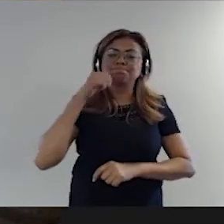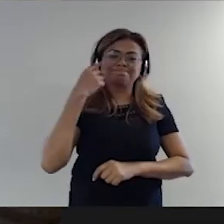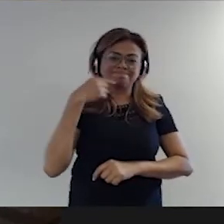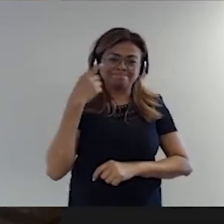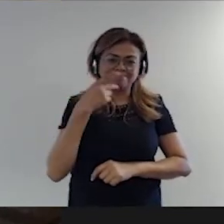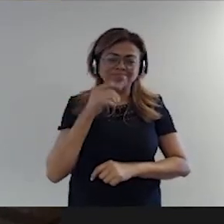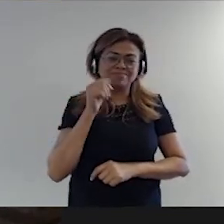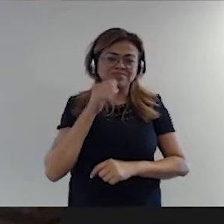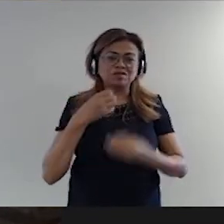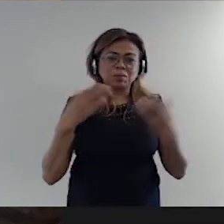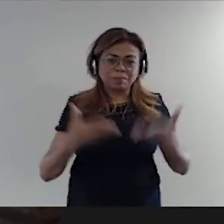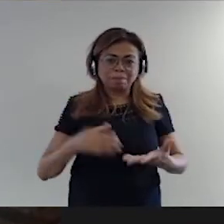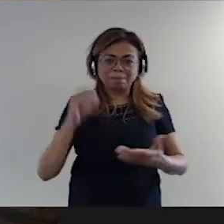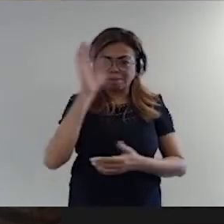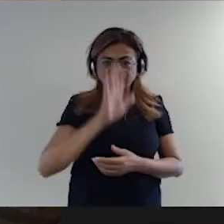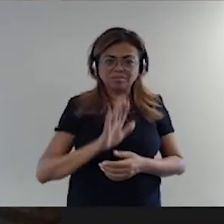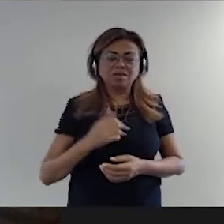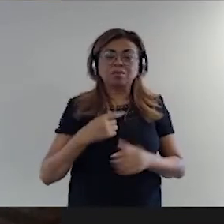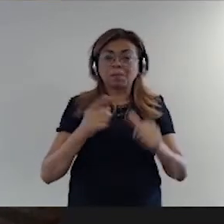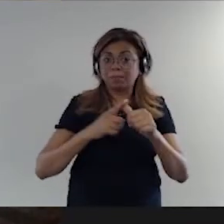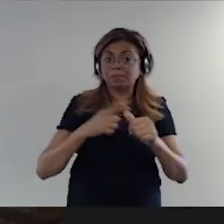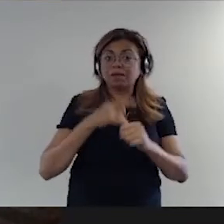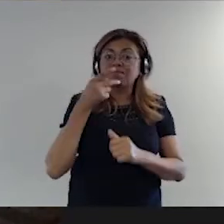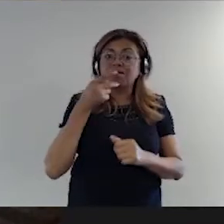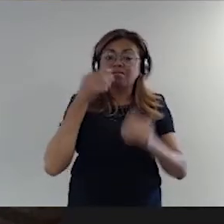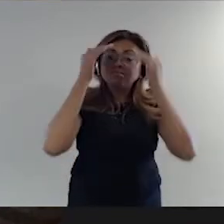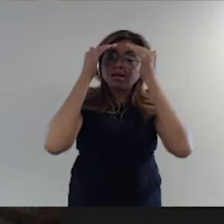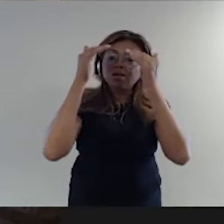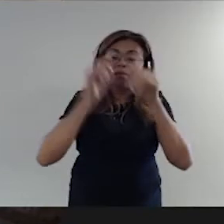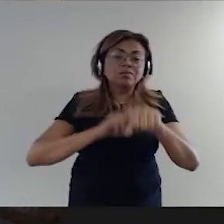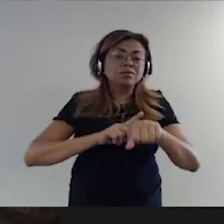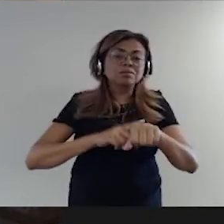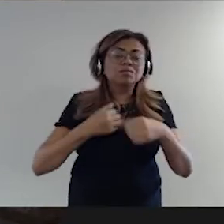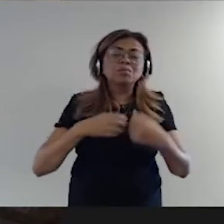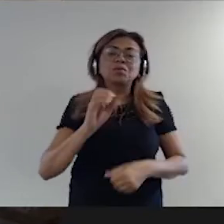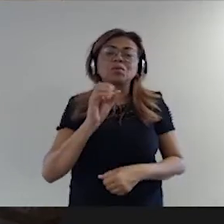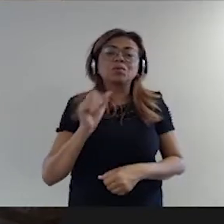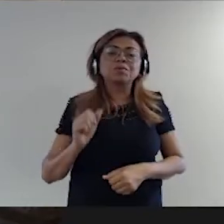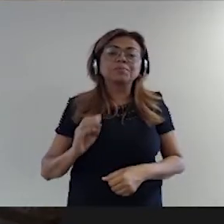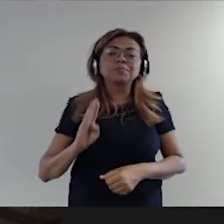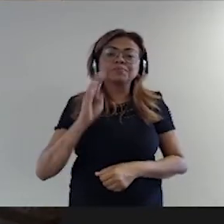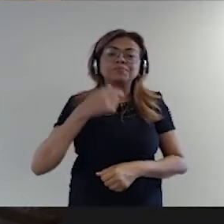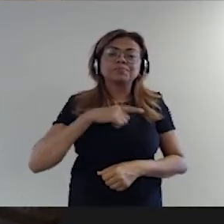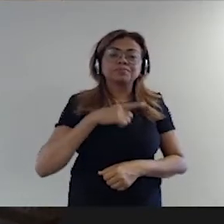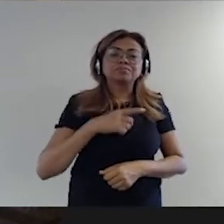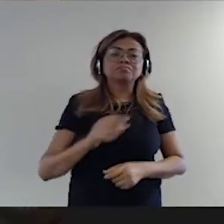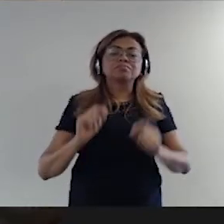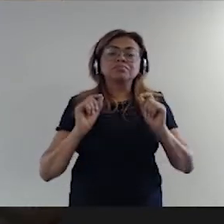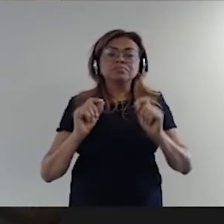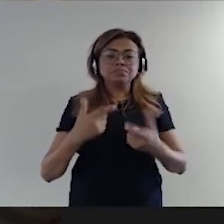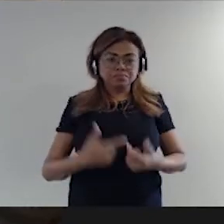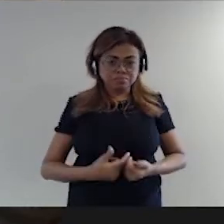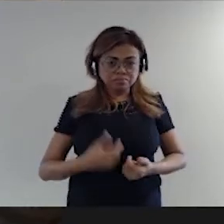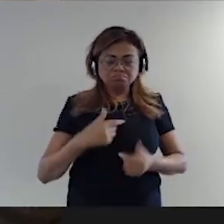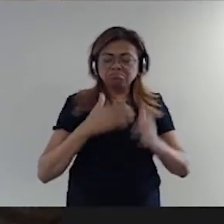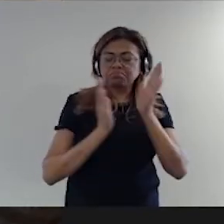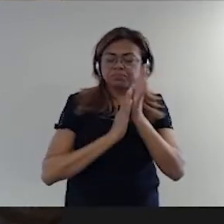quero primeiro dizer da minha honra de participar desse momento, porque a OAB tem tido, e eu quero